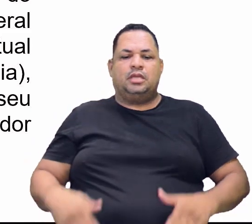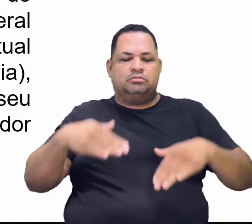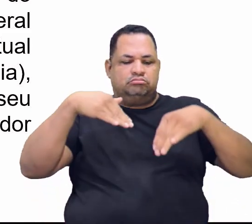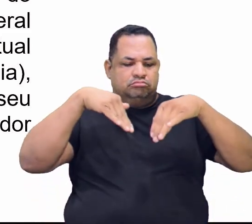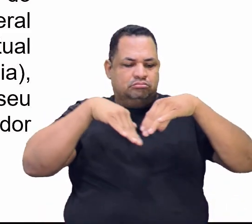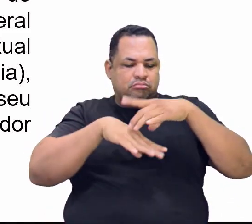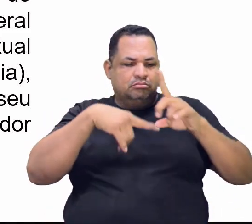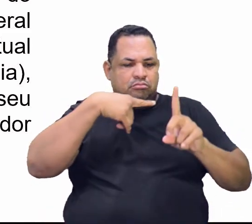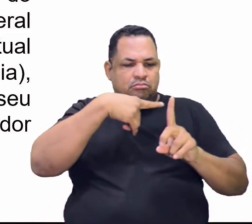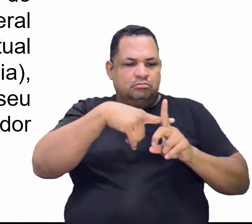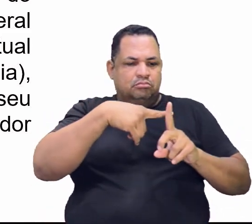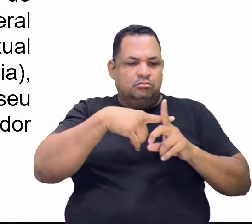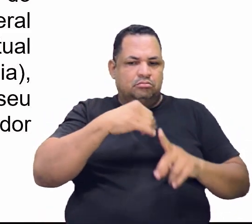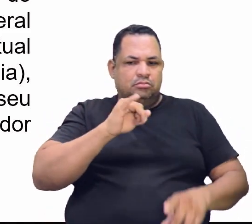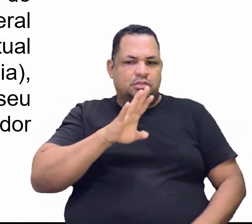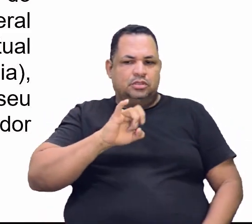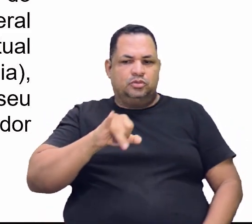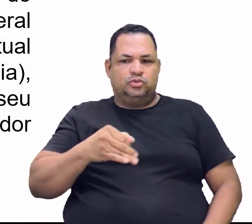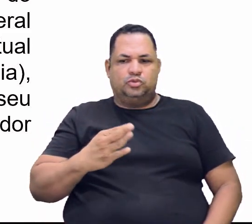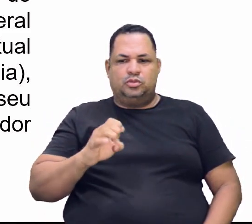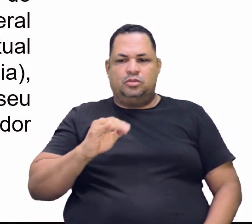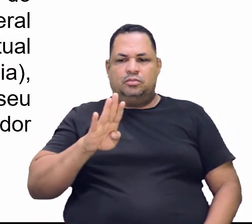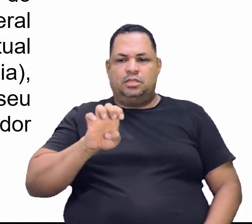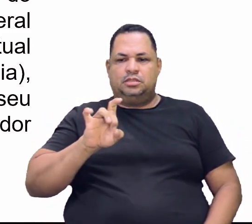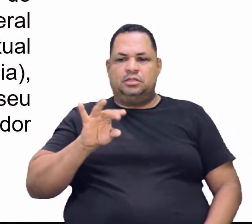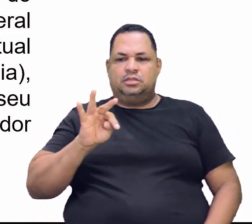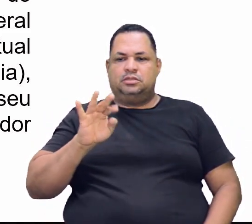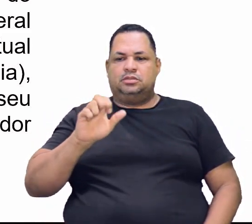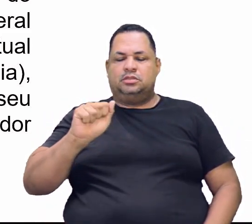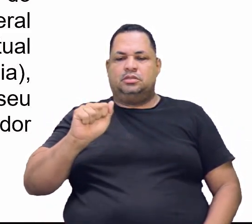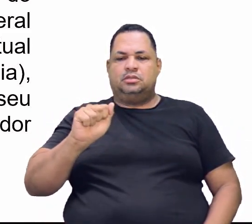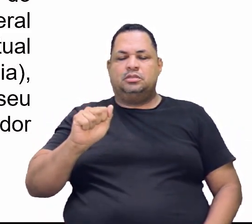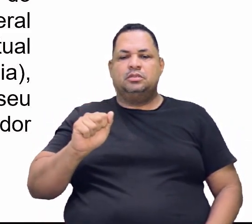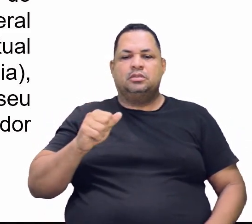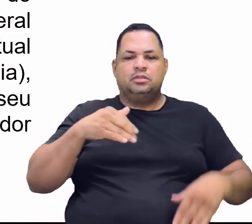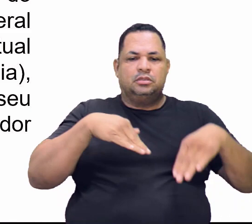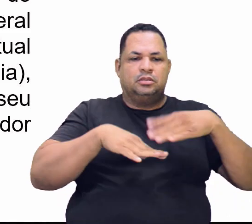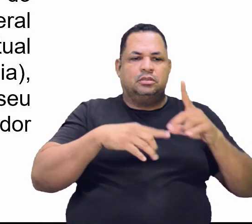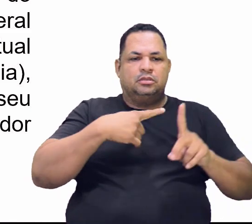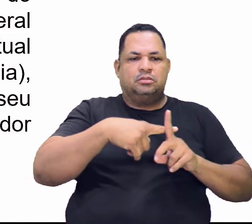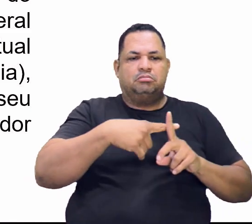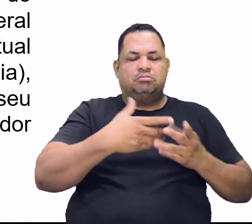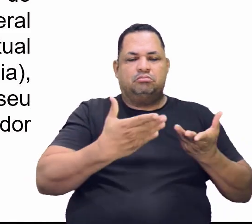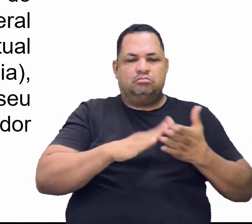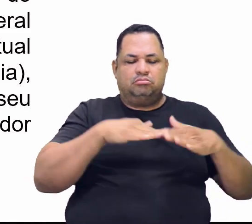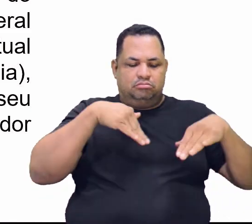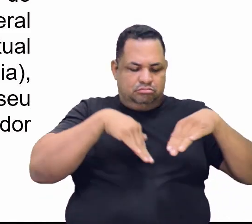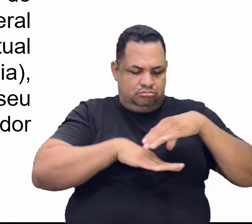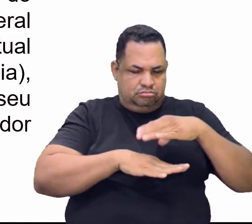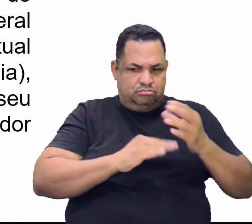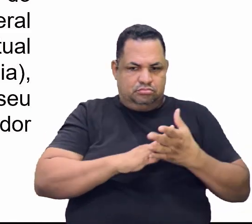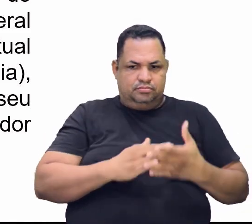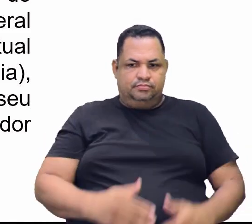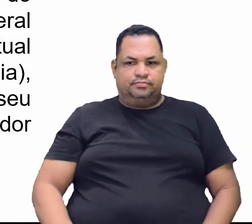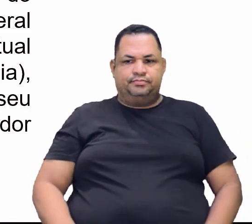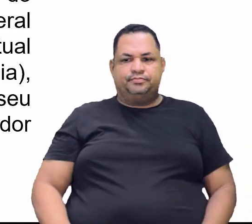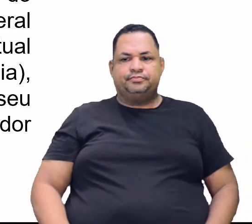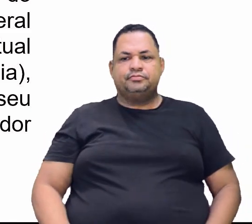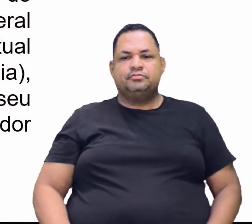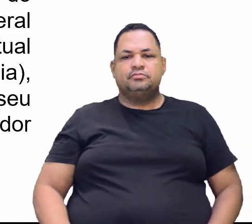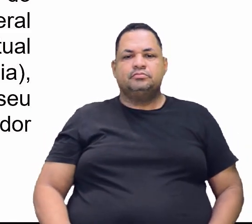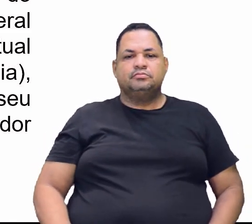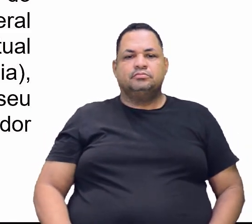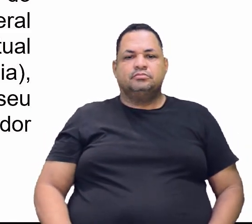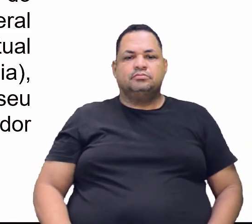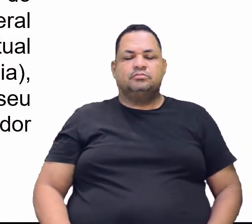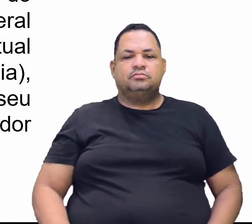enterrado no cemitério São João Batista. É o que a grande maioria acaba sendo enterrada ali.